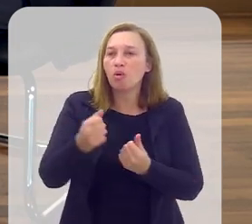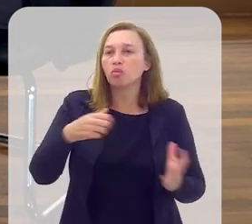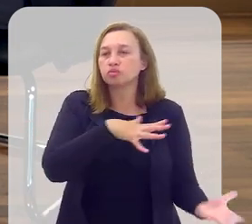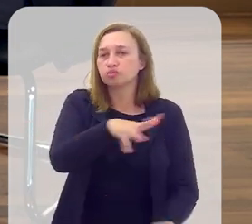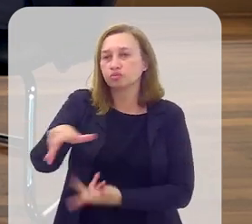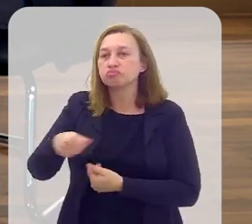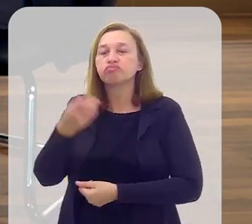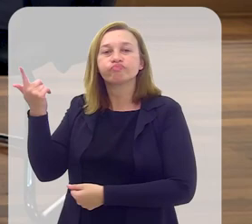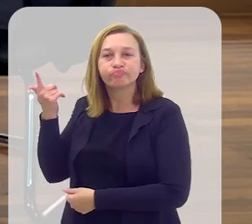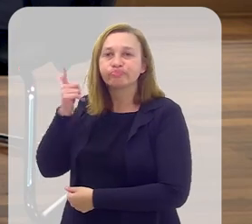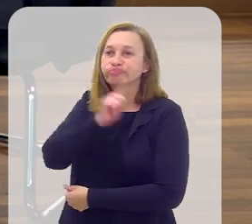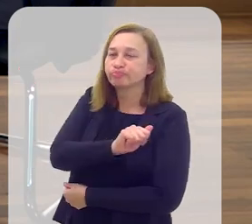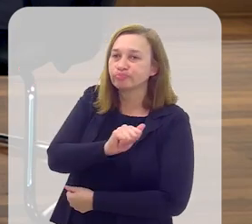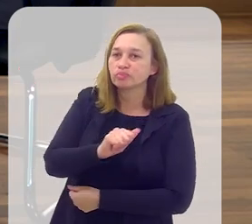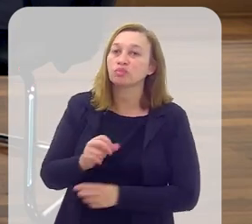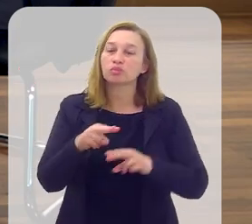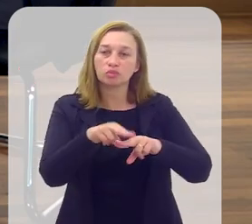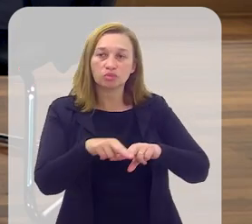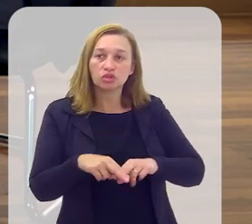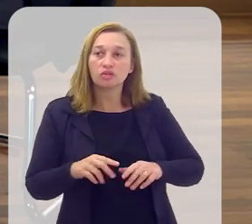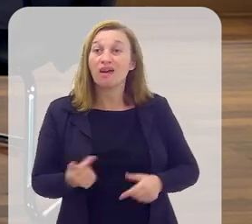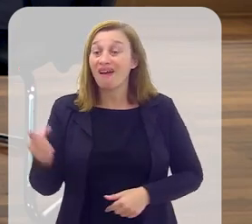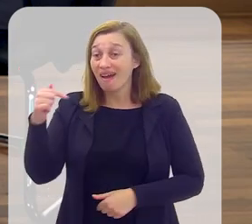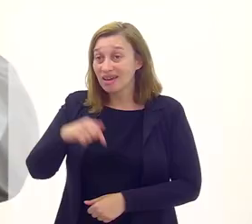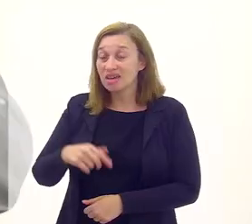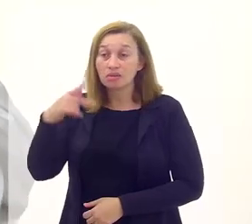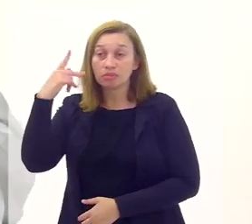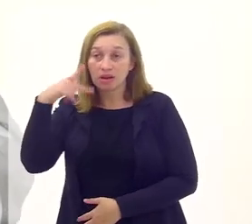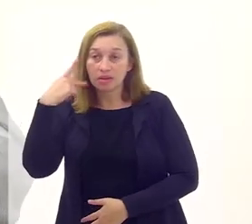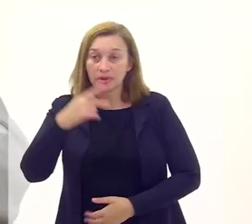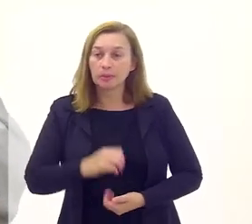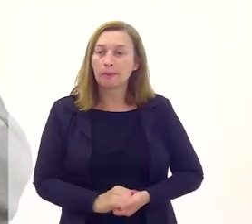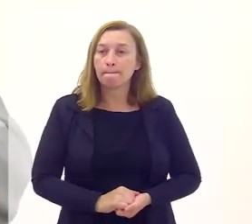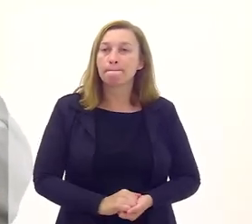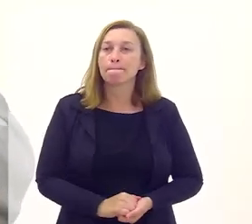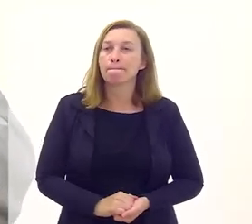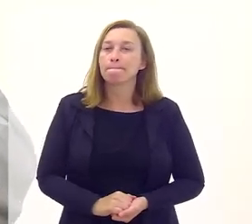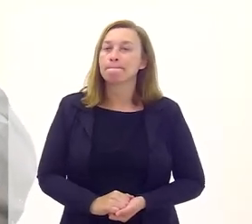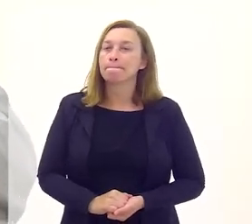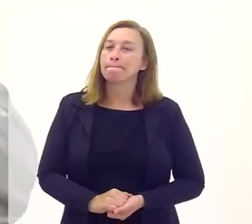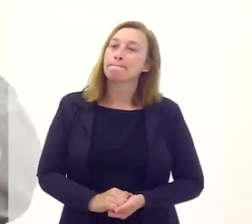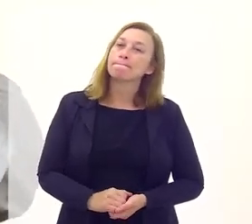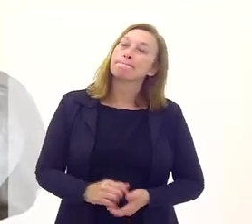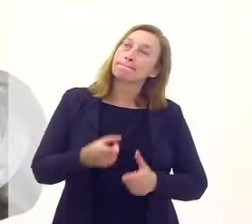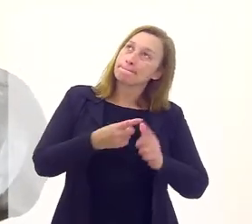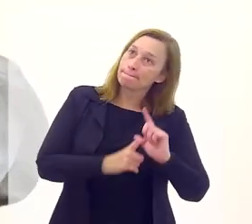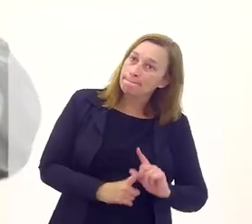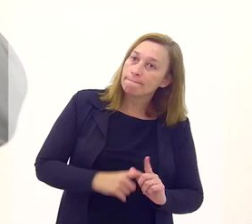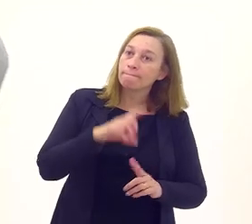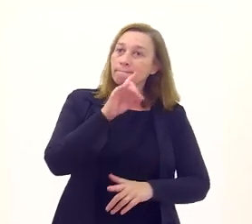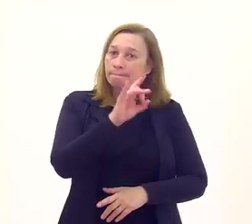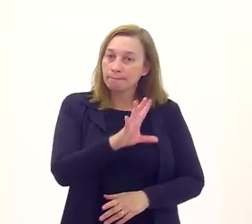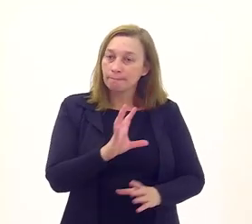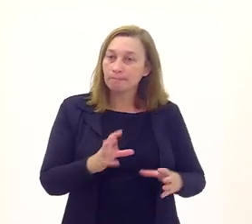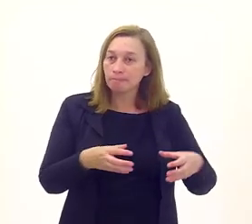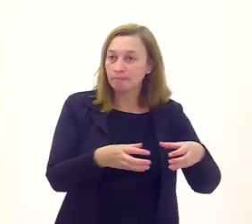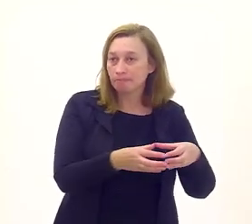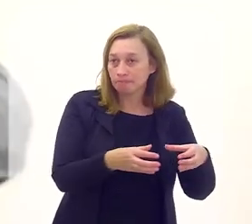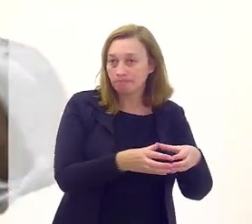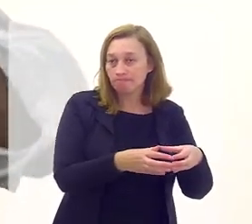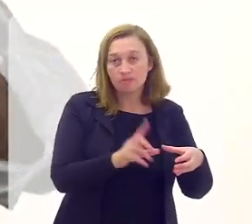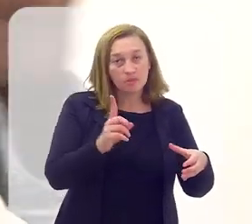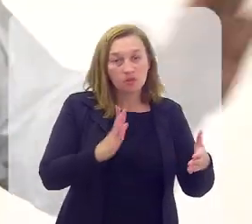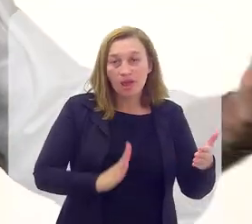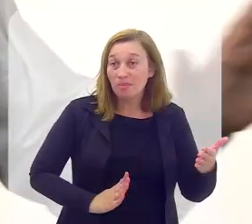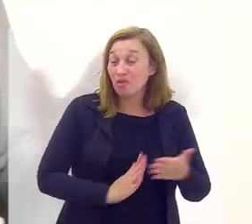apoio internacional que ele conseguiu para essa causa. Aqui no parlamento, se a gente fosse depender só das